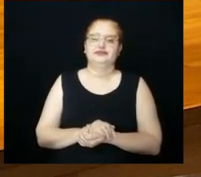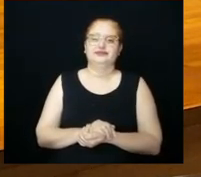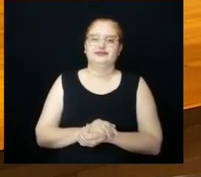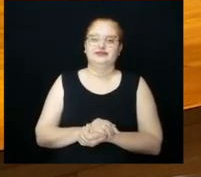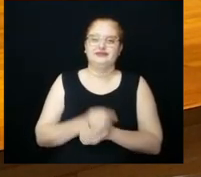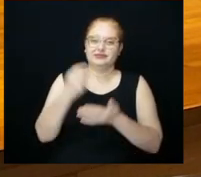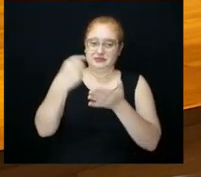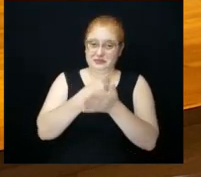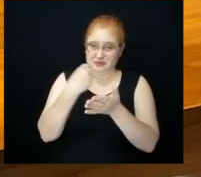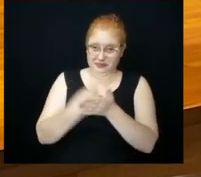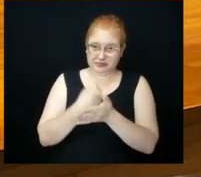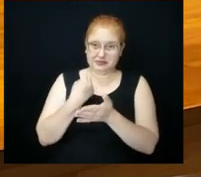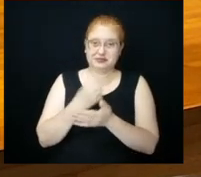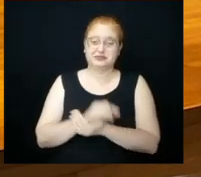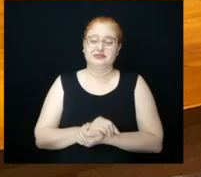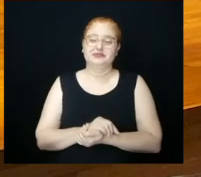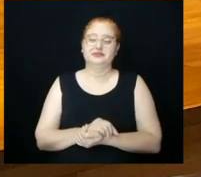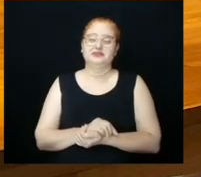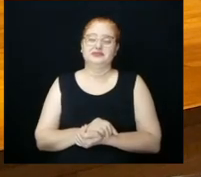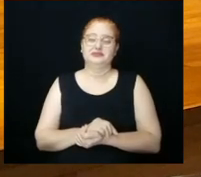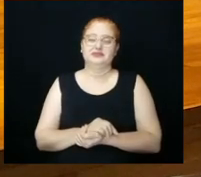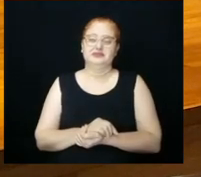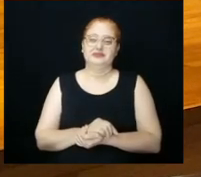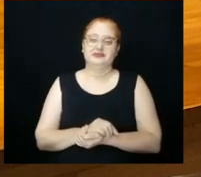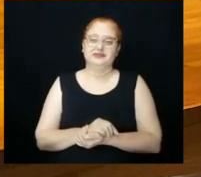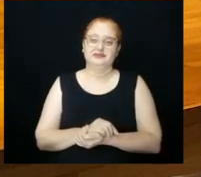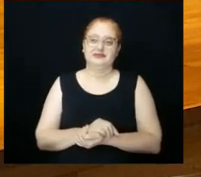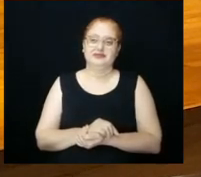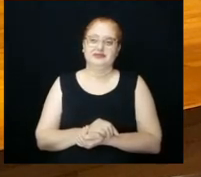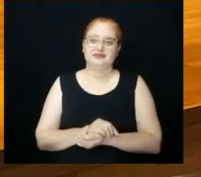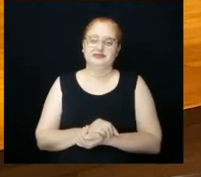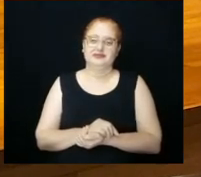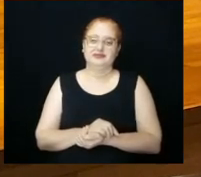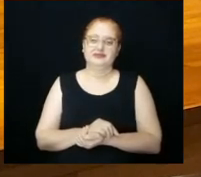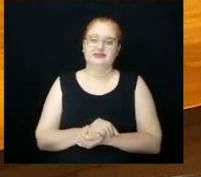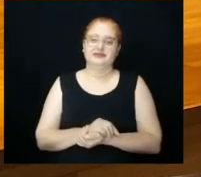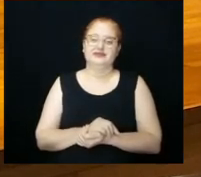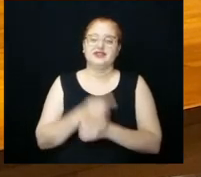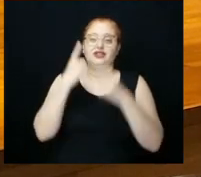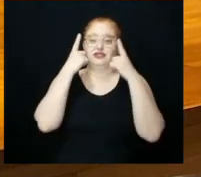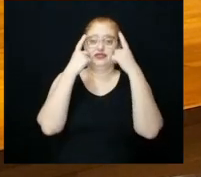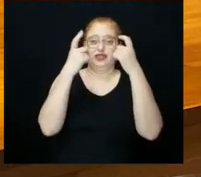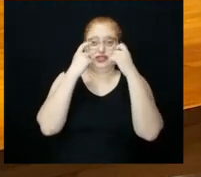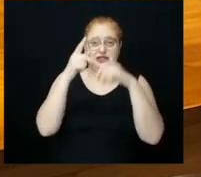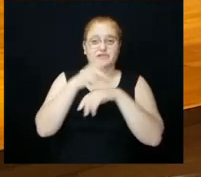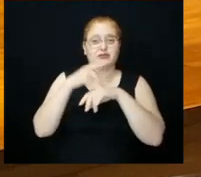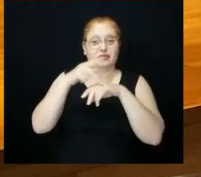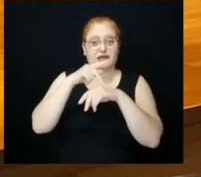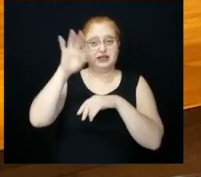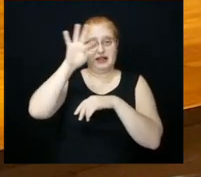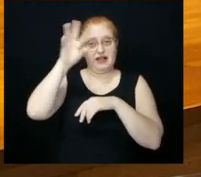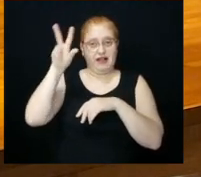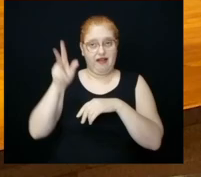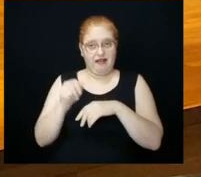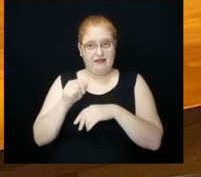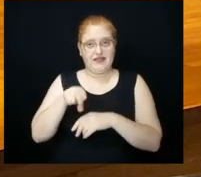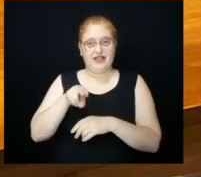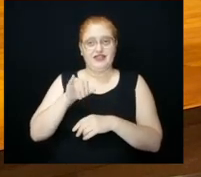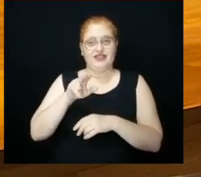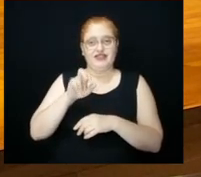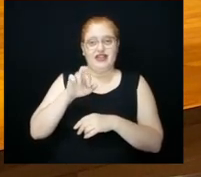Comentários, perguntas? Não sei como é que é. Lá é um lugar muito violento na Nigéria, né? Uhum. Tem aquela, tipo,